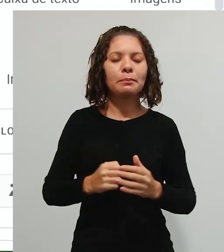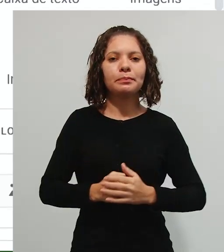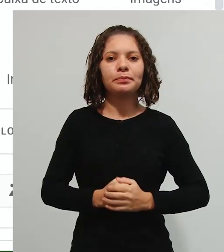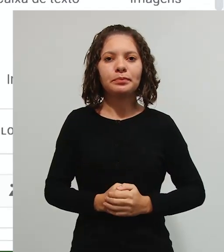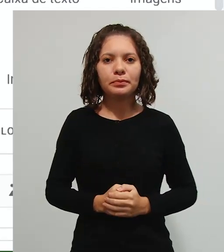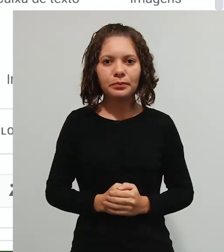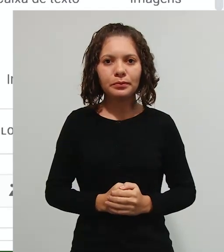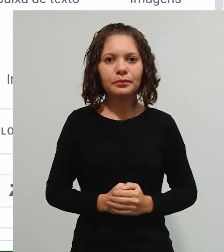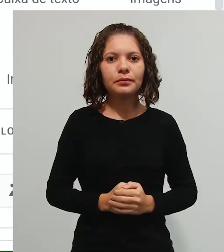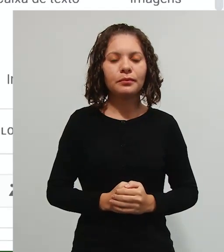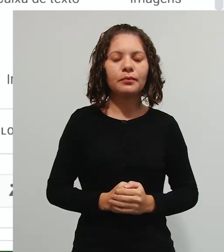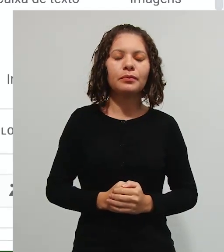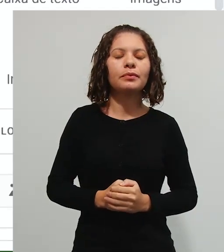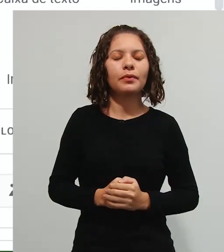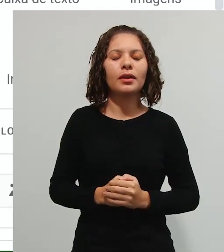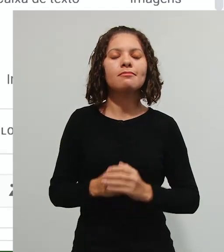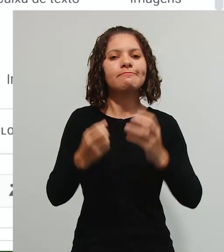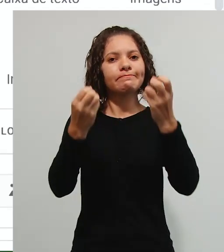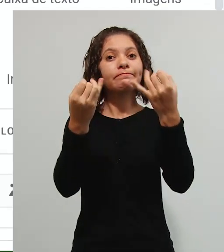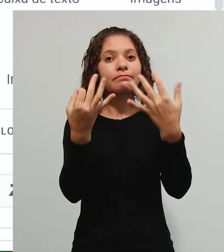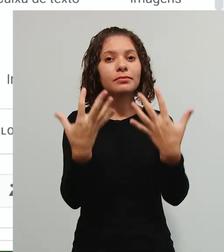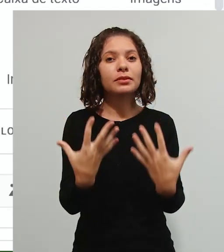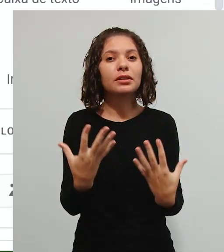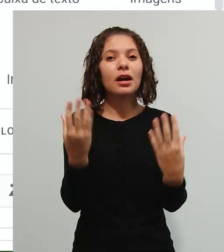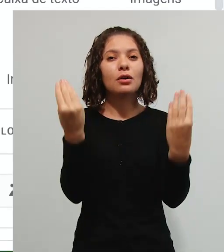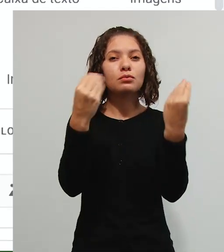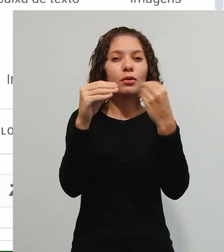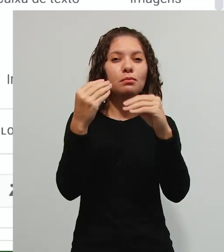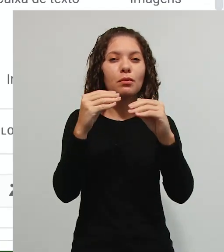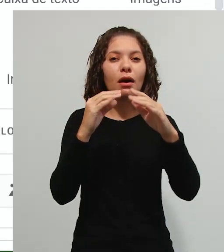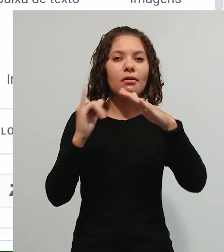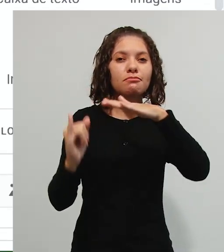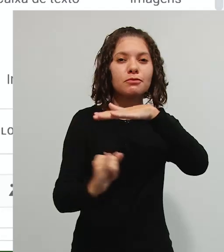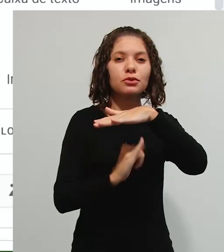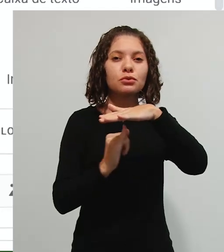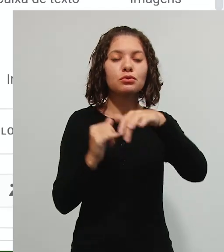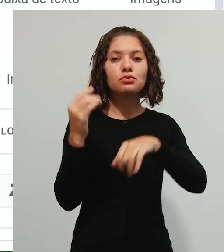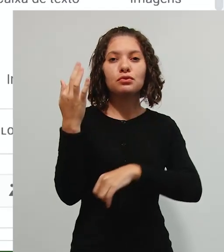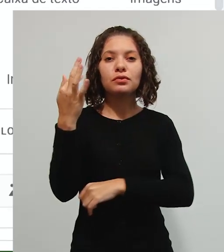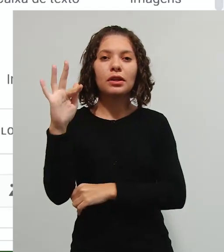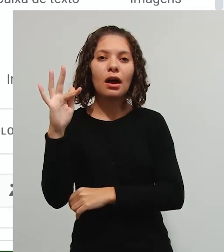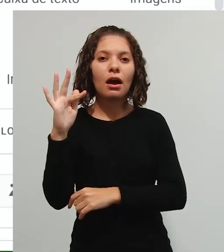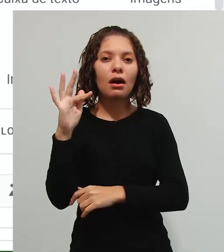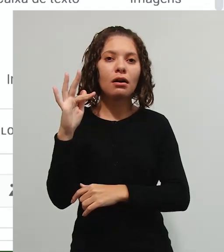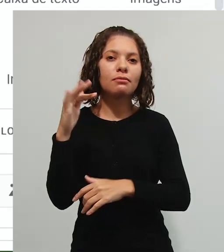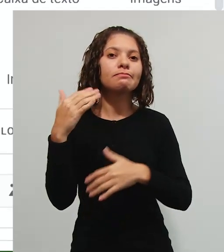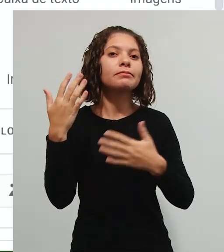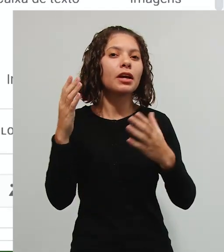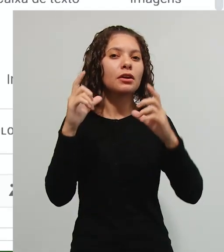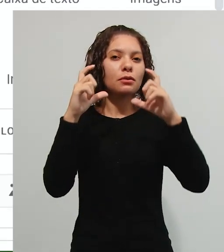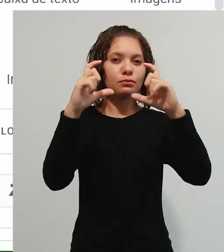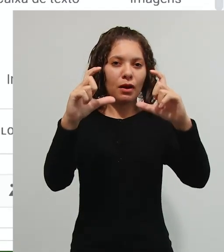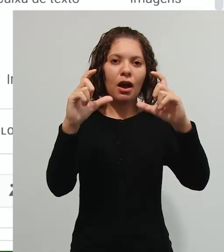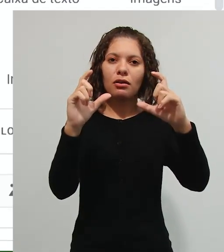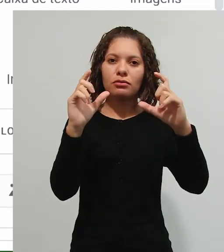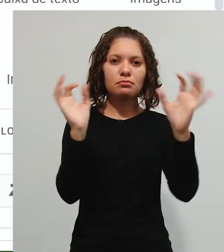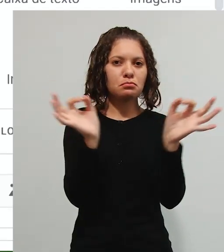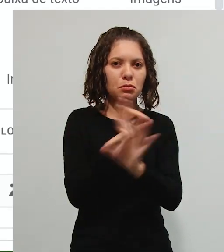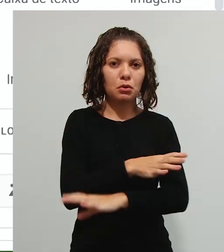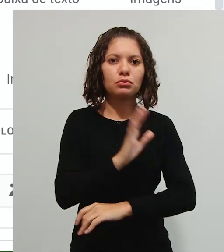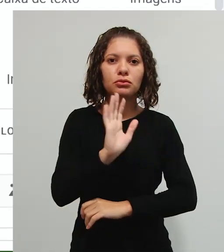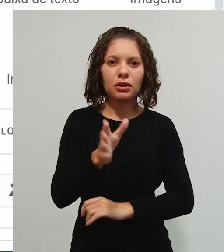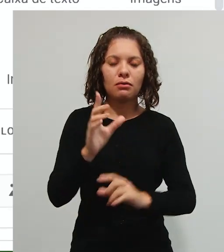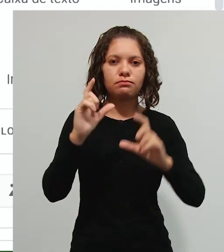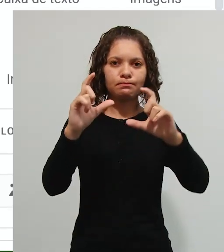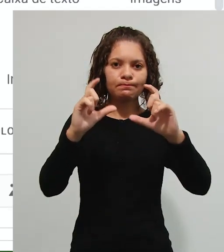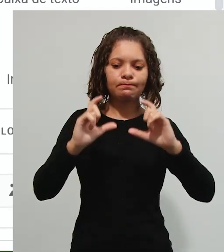né, do Instituto Federal. Depois, no segundo parágrafo, o que você tem que colocar? Lembra? Você tem que colocar qual